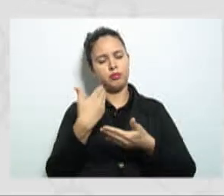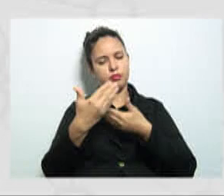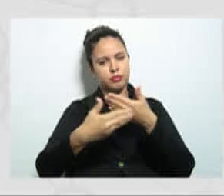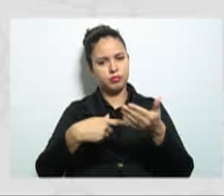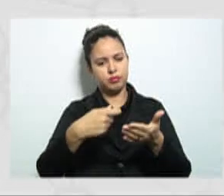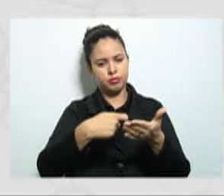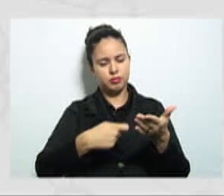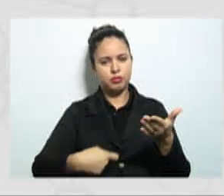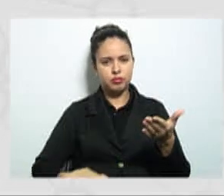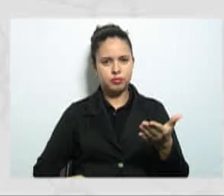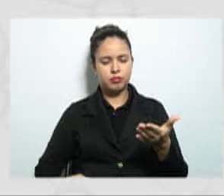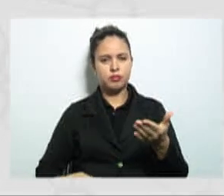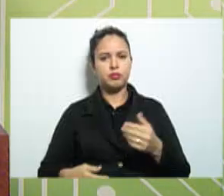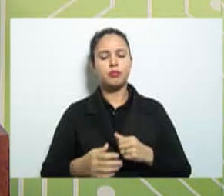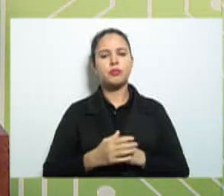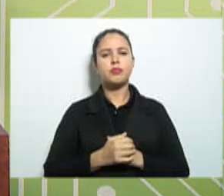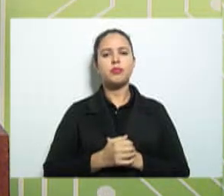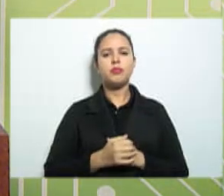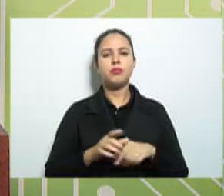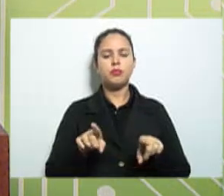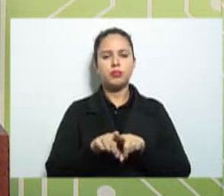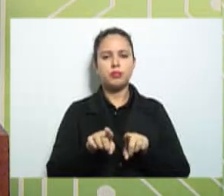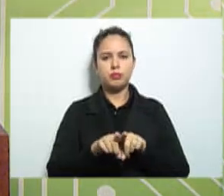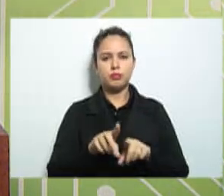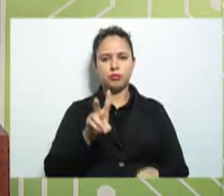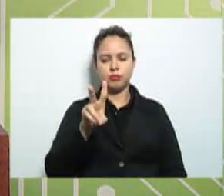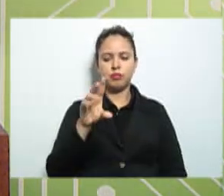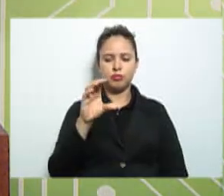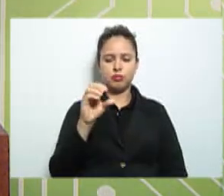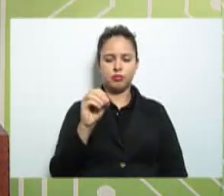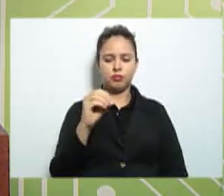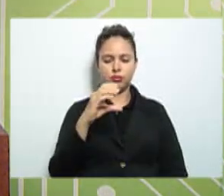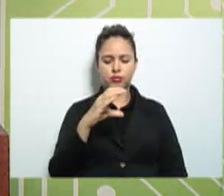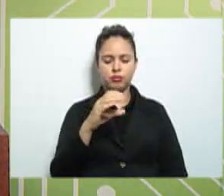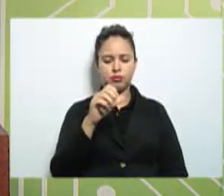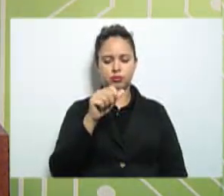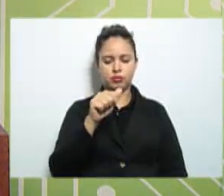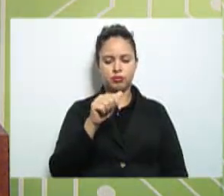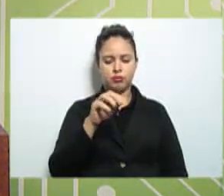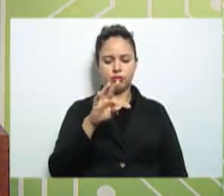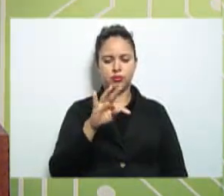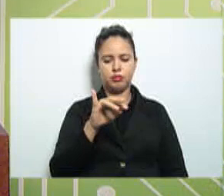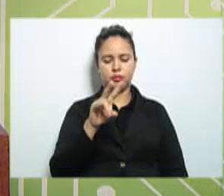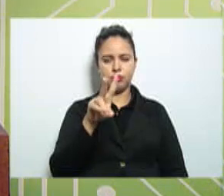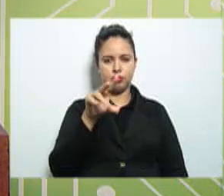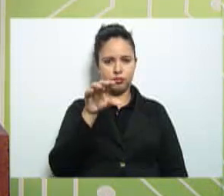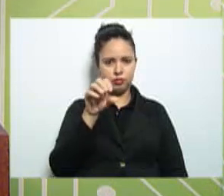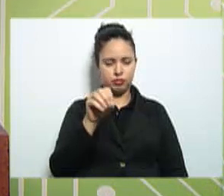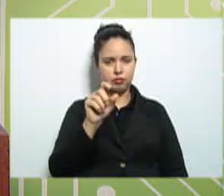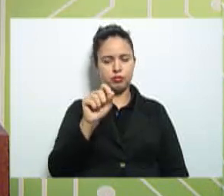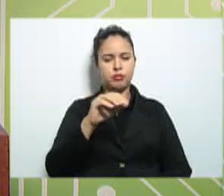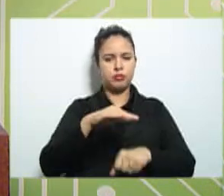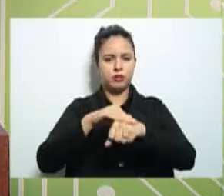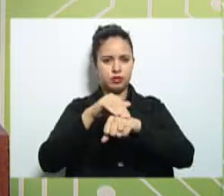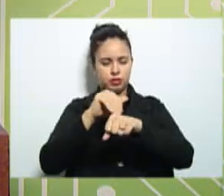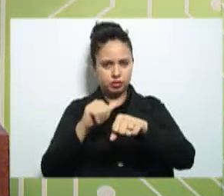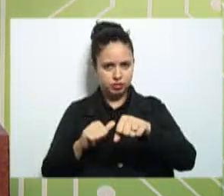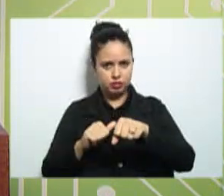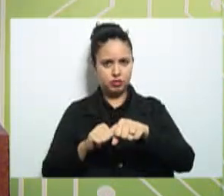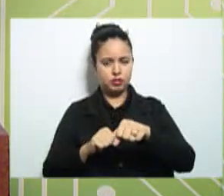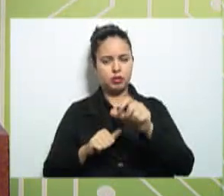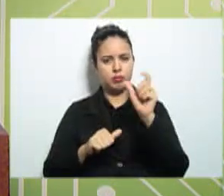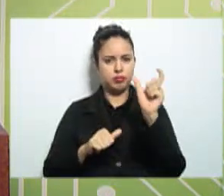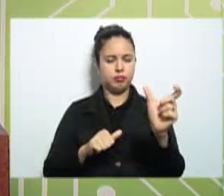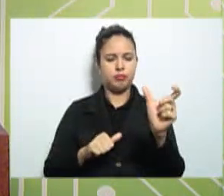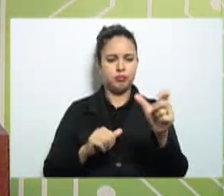para todas essas autoridades. E o vocativo? Porque o vocativo é o chamamento. É aquele termo que eu vou utilizar para